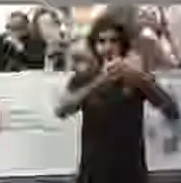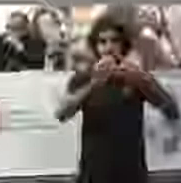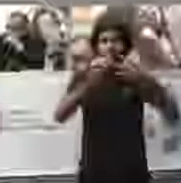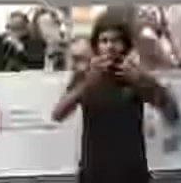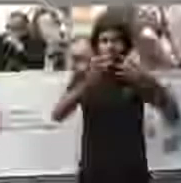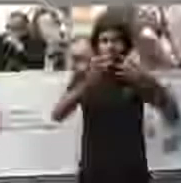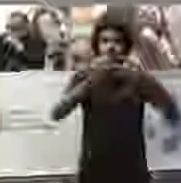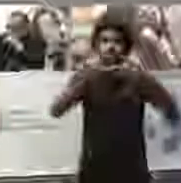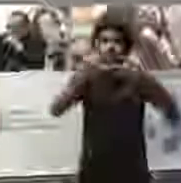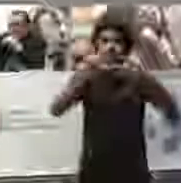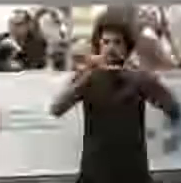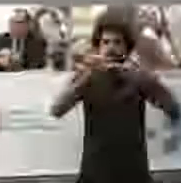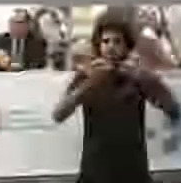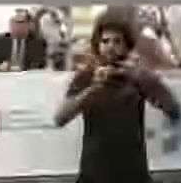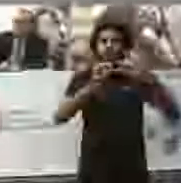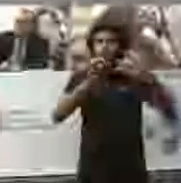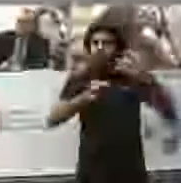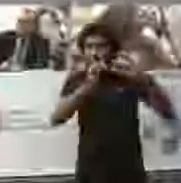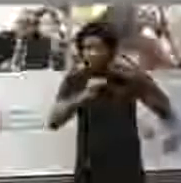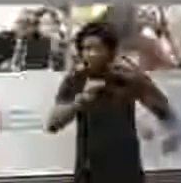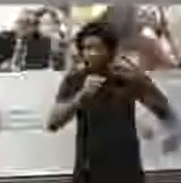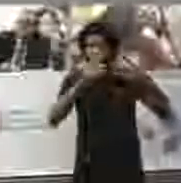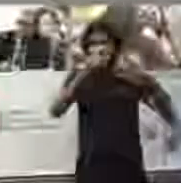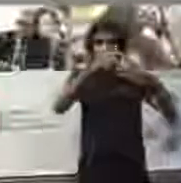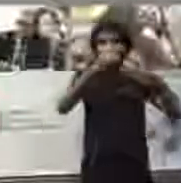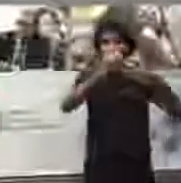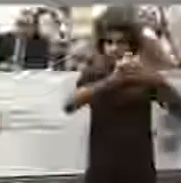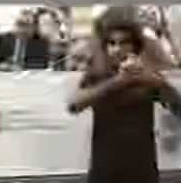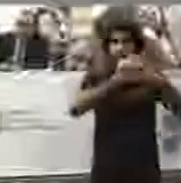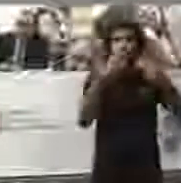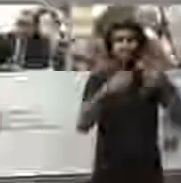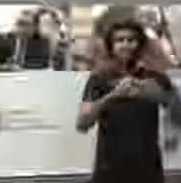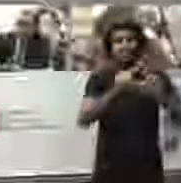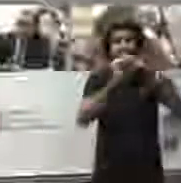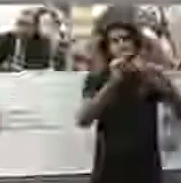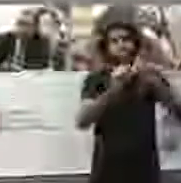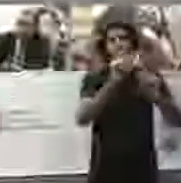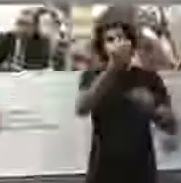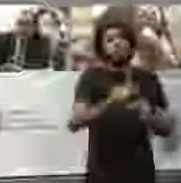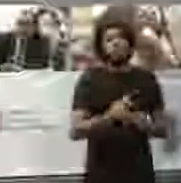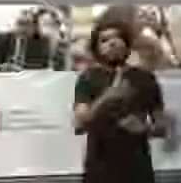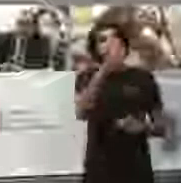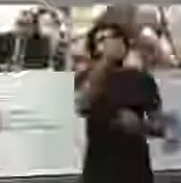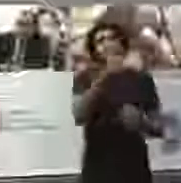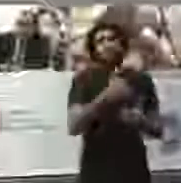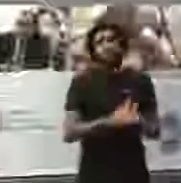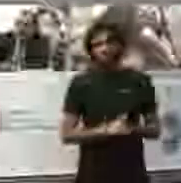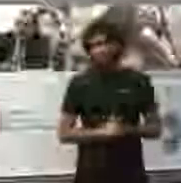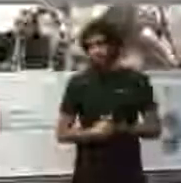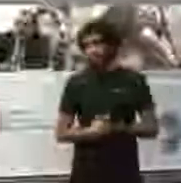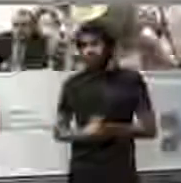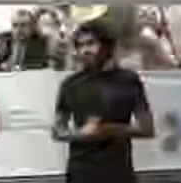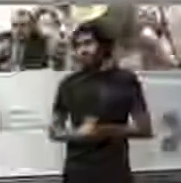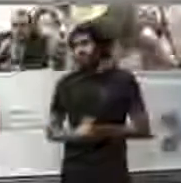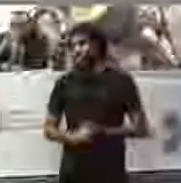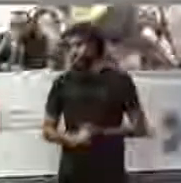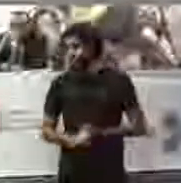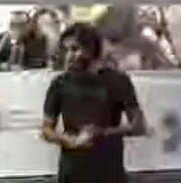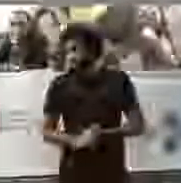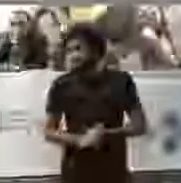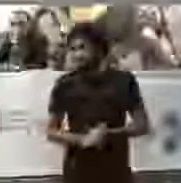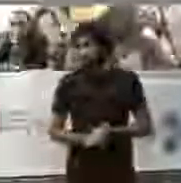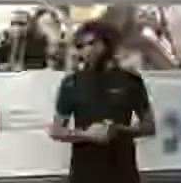a capacidade de fazer opções de gestão e muitas vezes a judicialização vem é pra